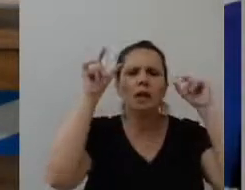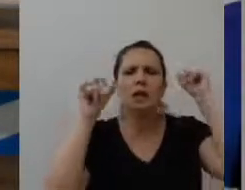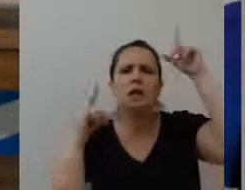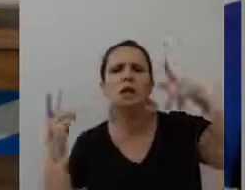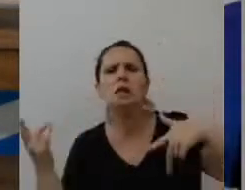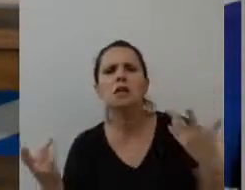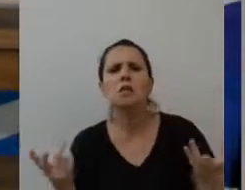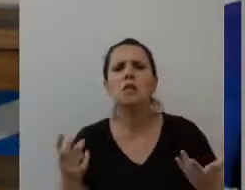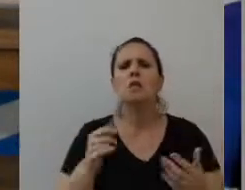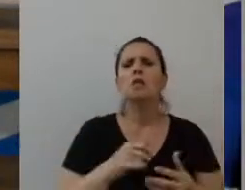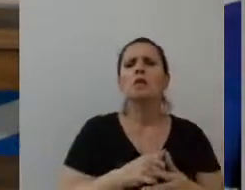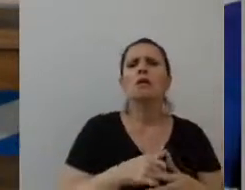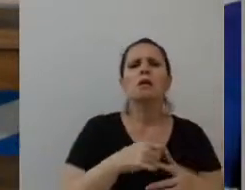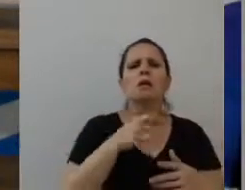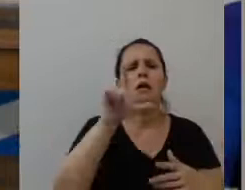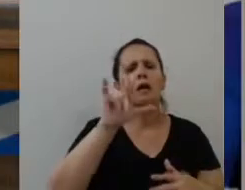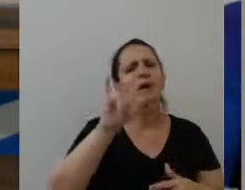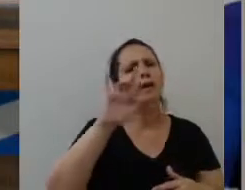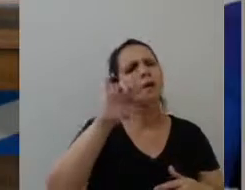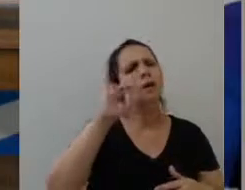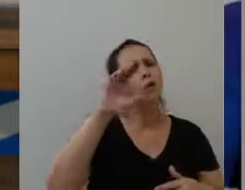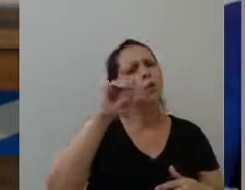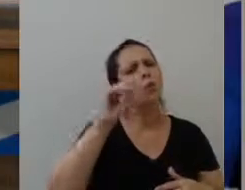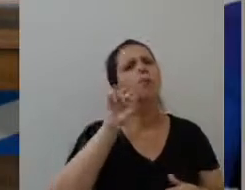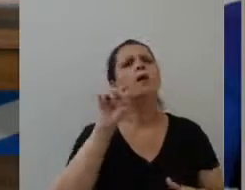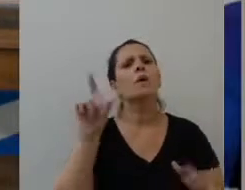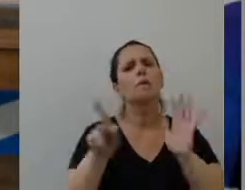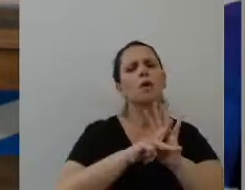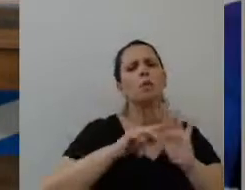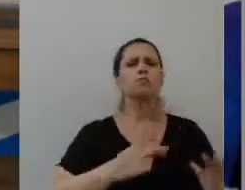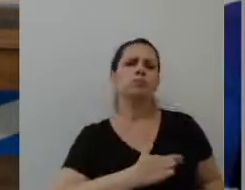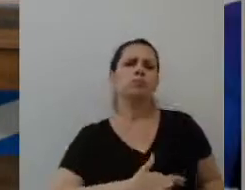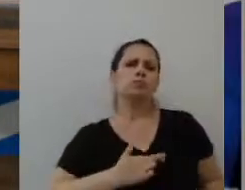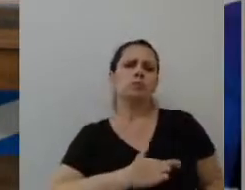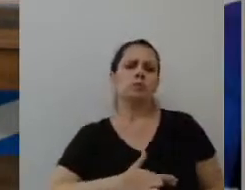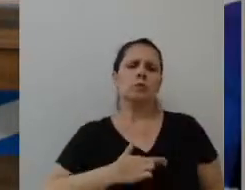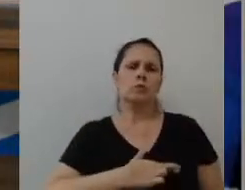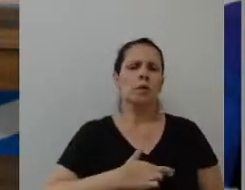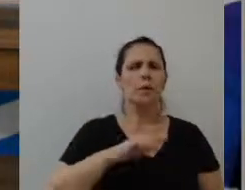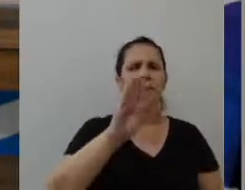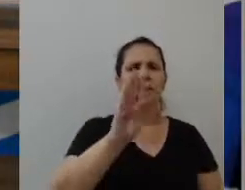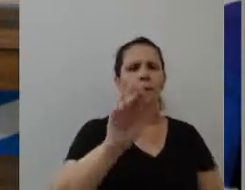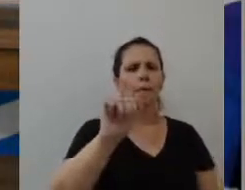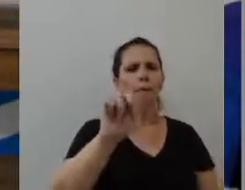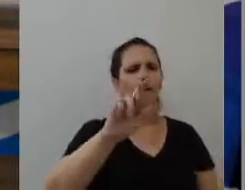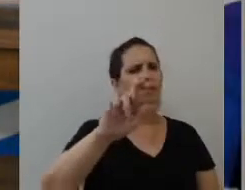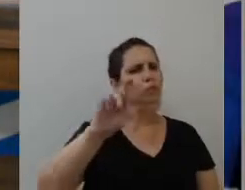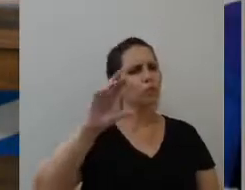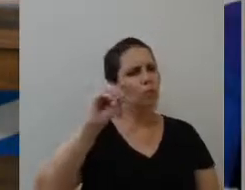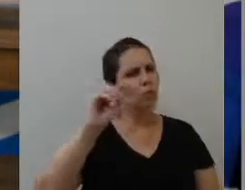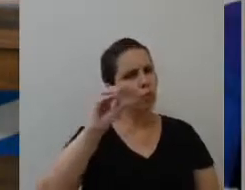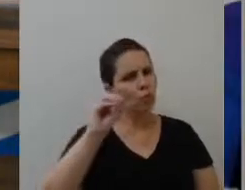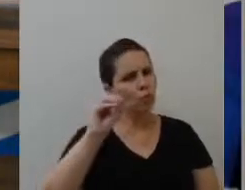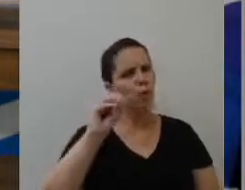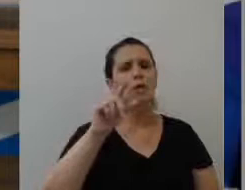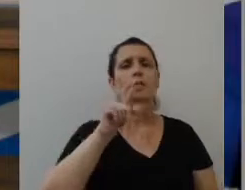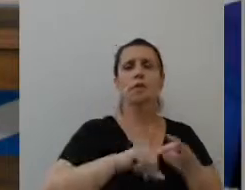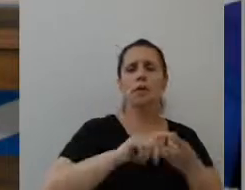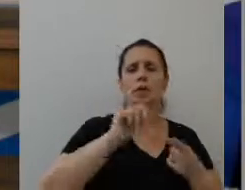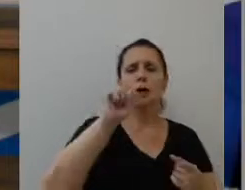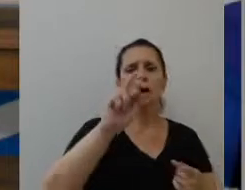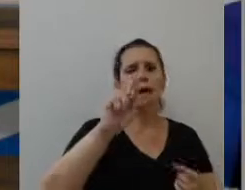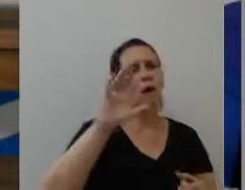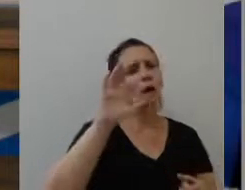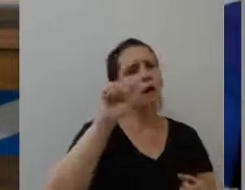do gênero lírico, isso é uma coisa típica do romantismo, tá? Barroco e arcadismo, a gente não vê isso com tanta força. A ideia